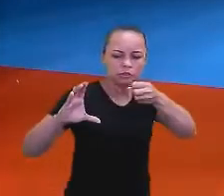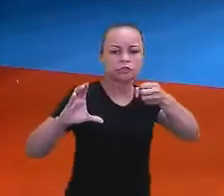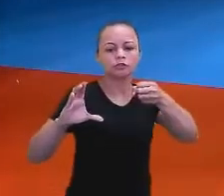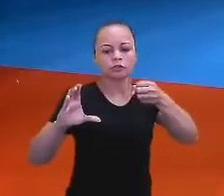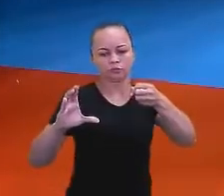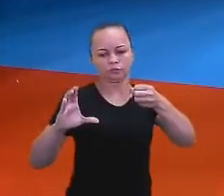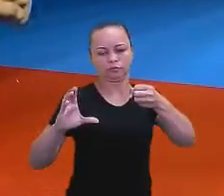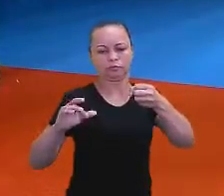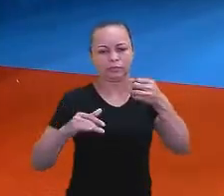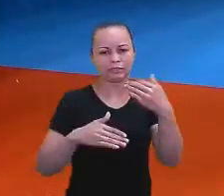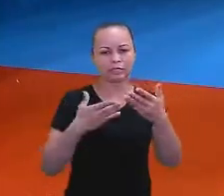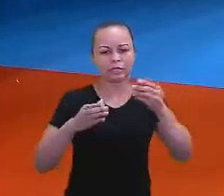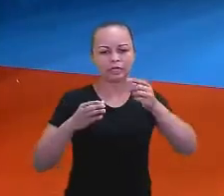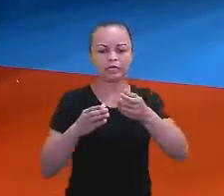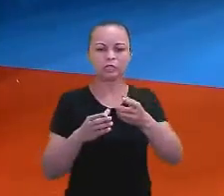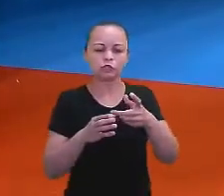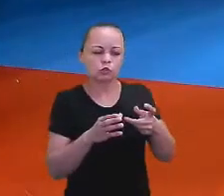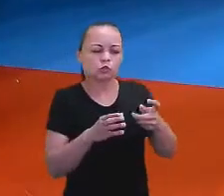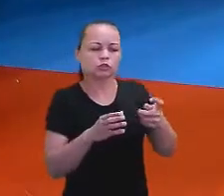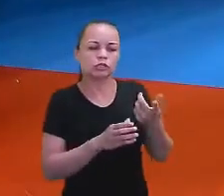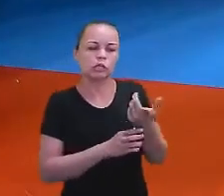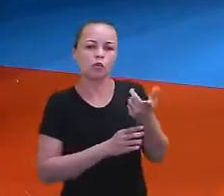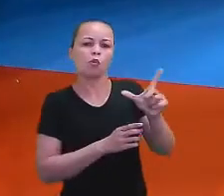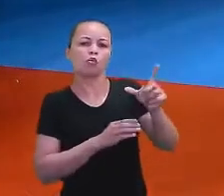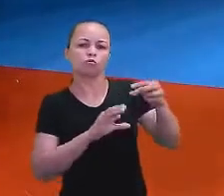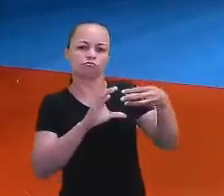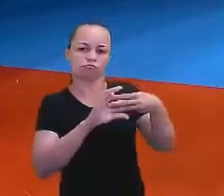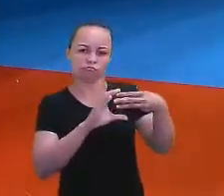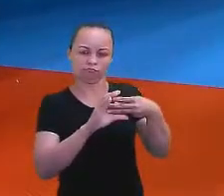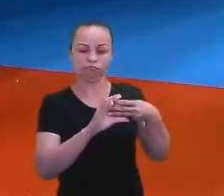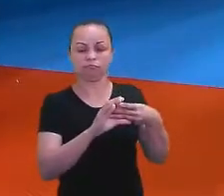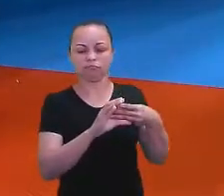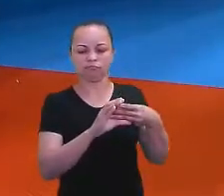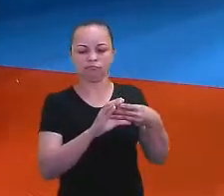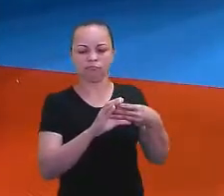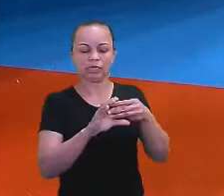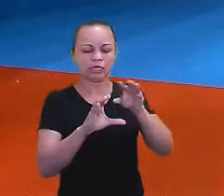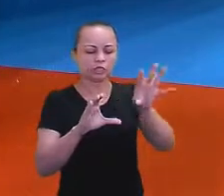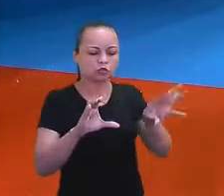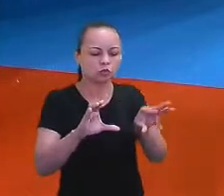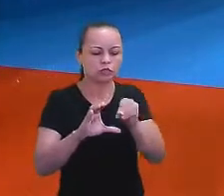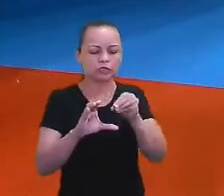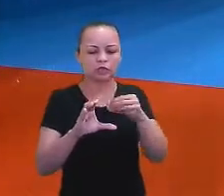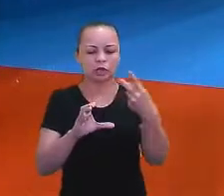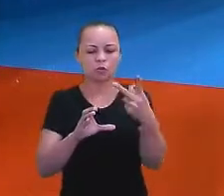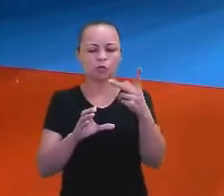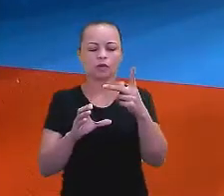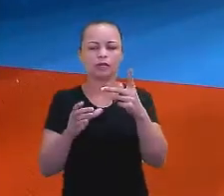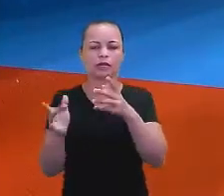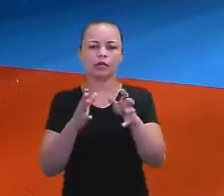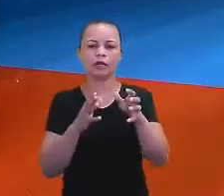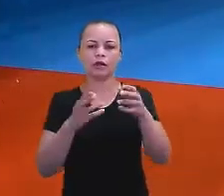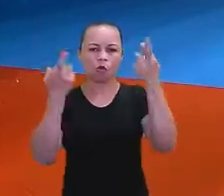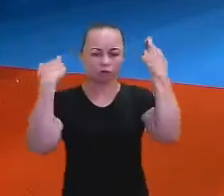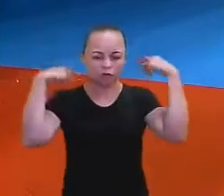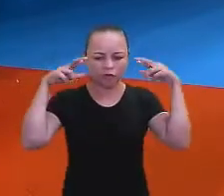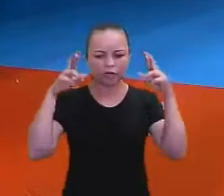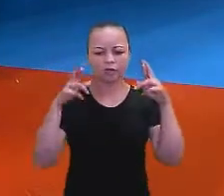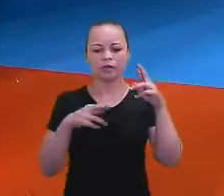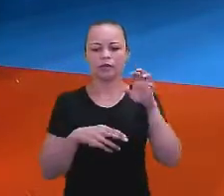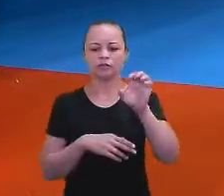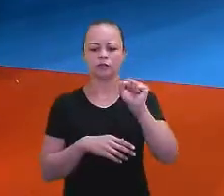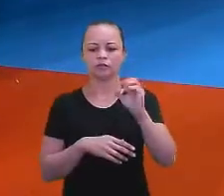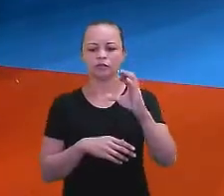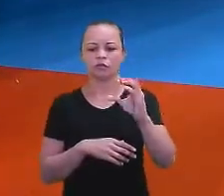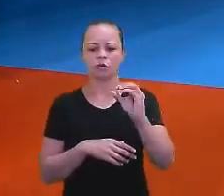era justamente para ser introduzido em uma outra célula, tá? Que no caso escolheram de uma ovelha, a ovelha Scott Blackface,